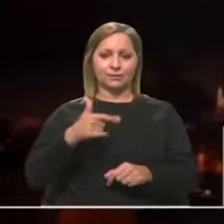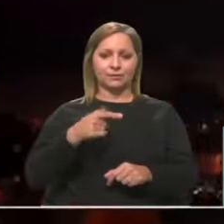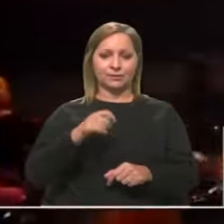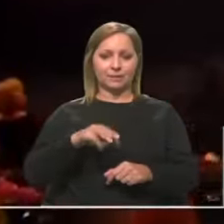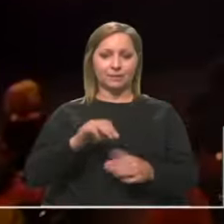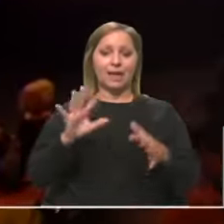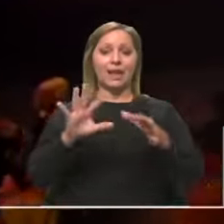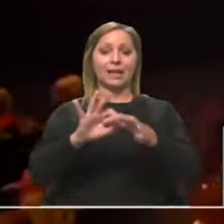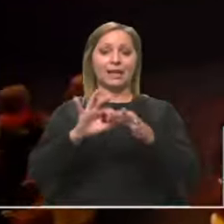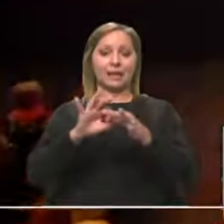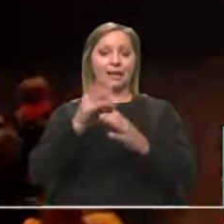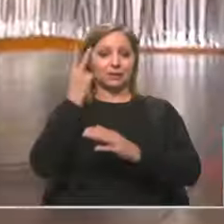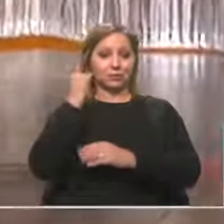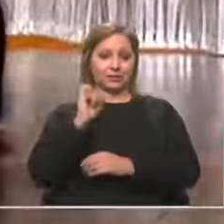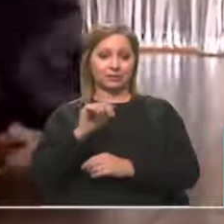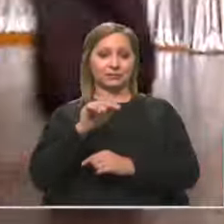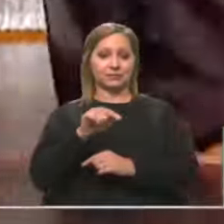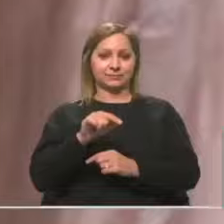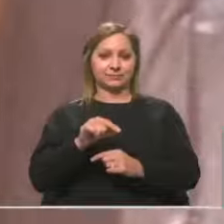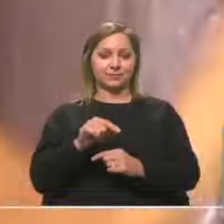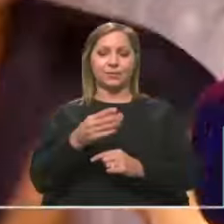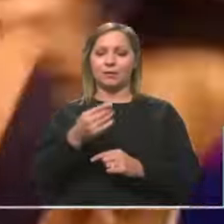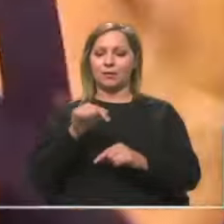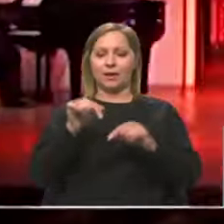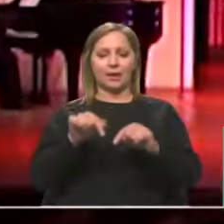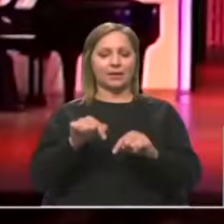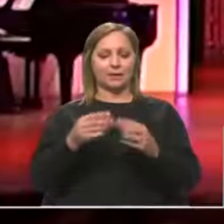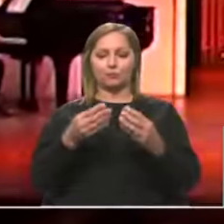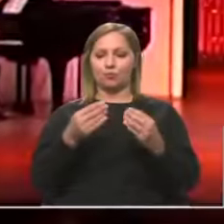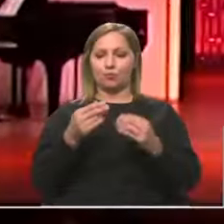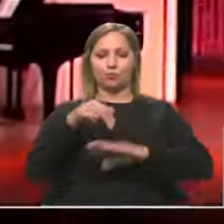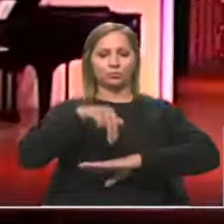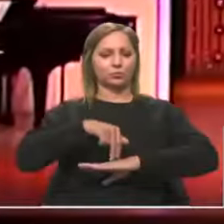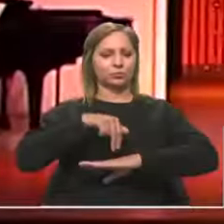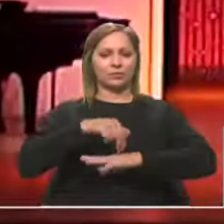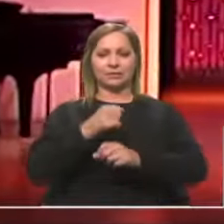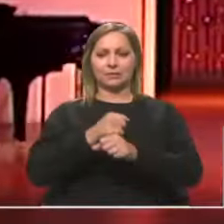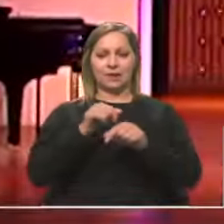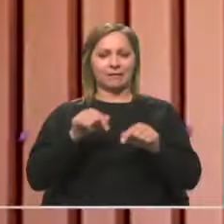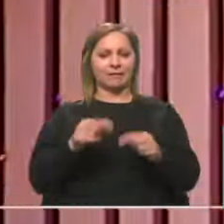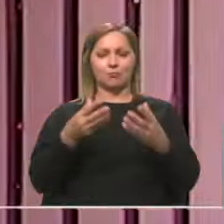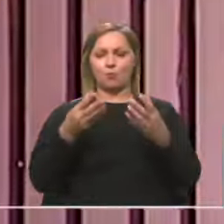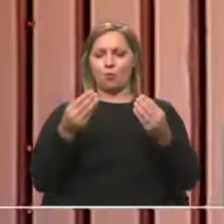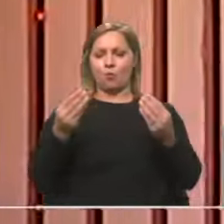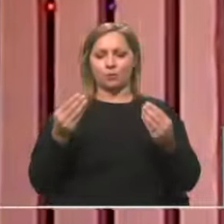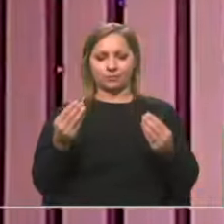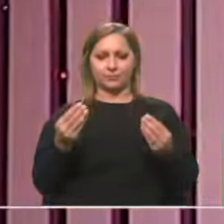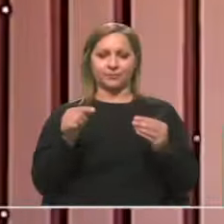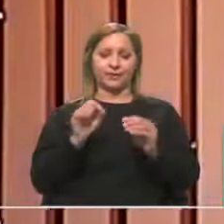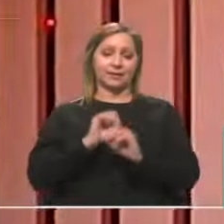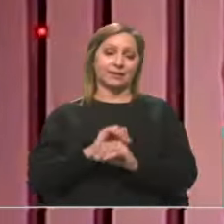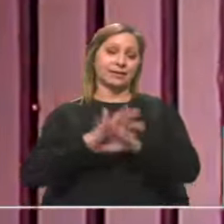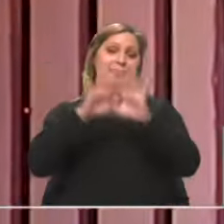a ele e relacionado com ele. Ele passou tanto por este palco do Politeama que era